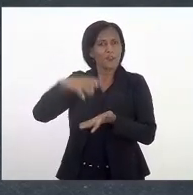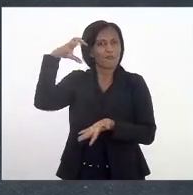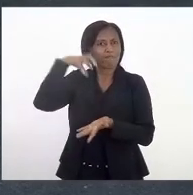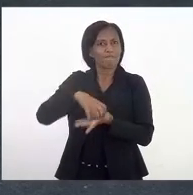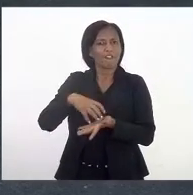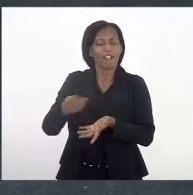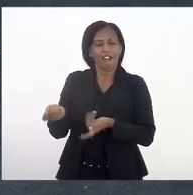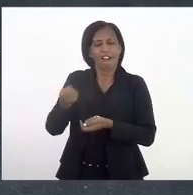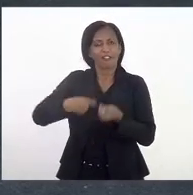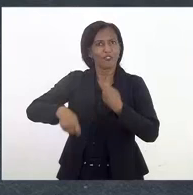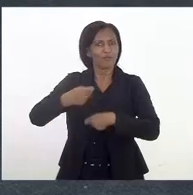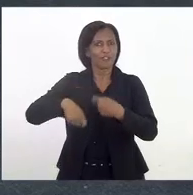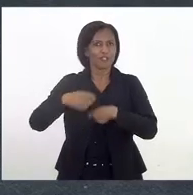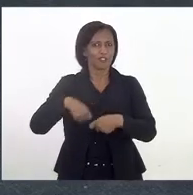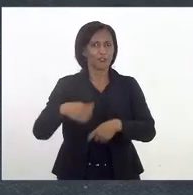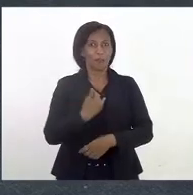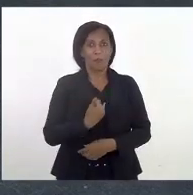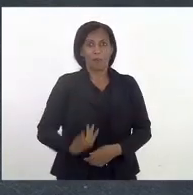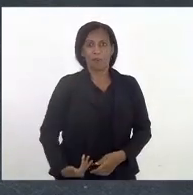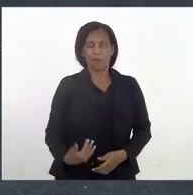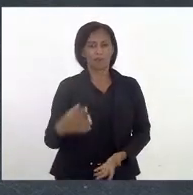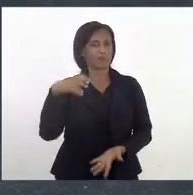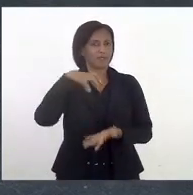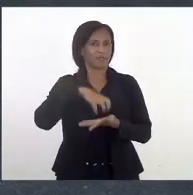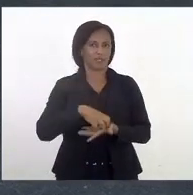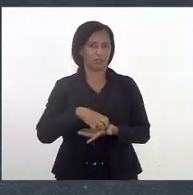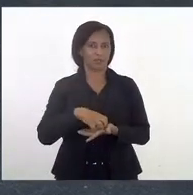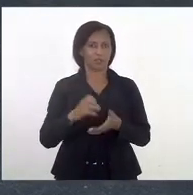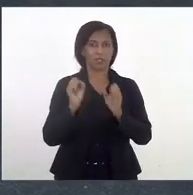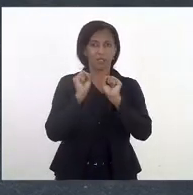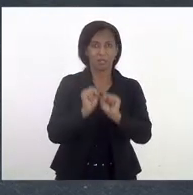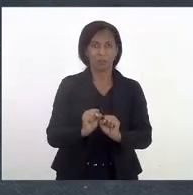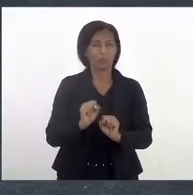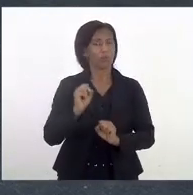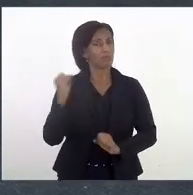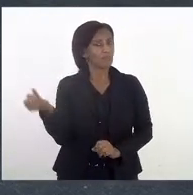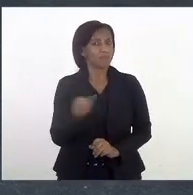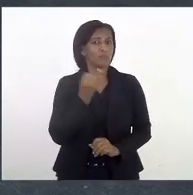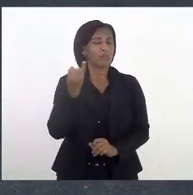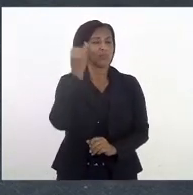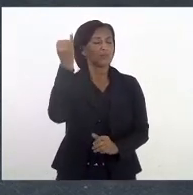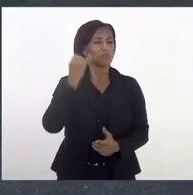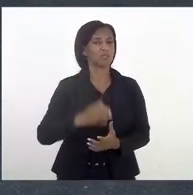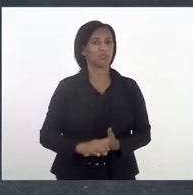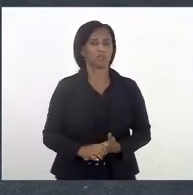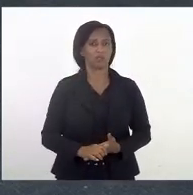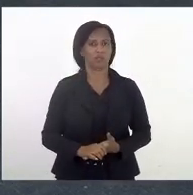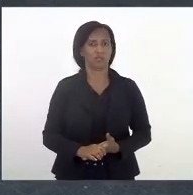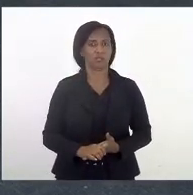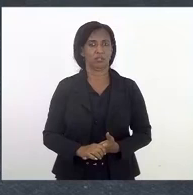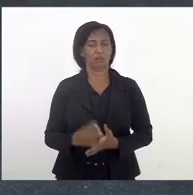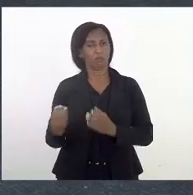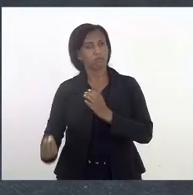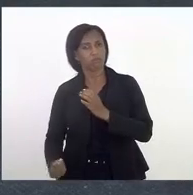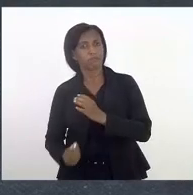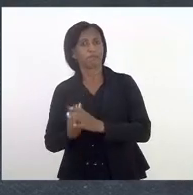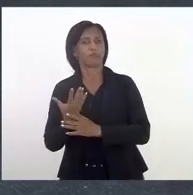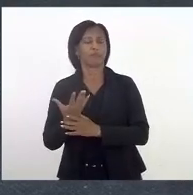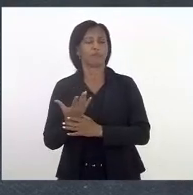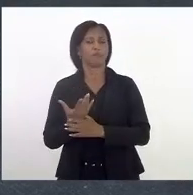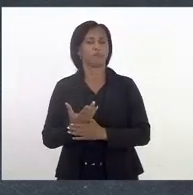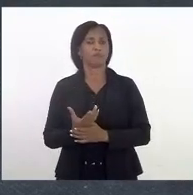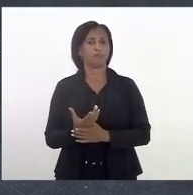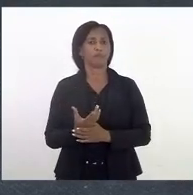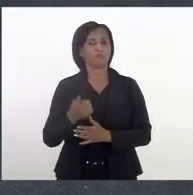de funções públicas no centro que pode ser muito importante para o ressurgimento